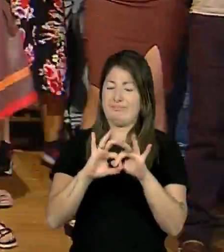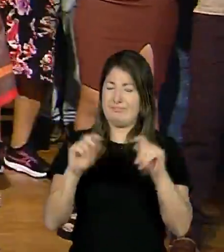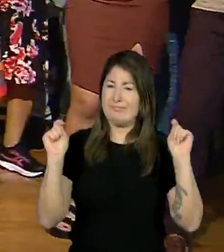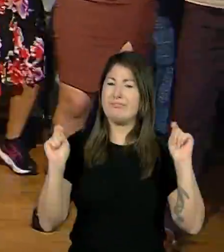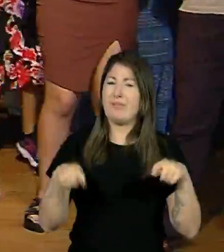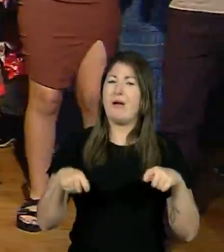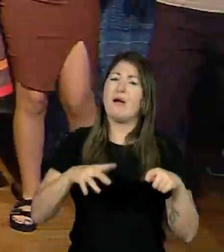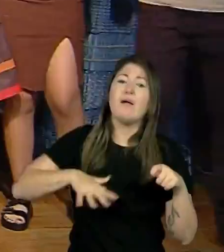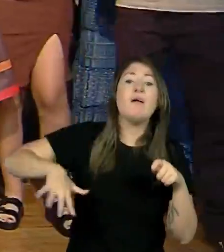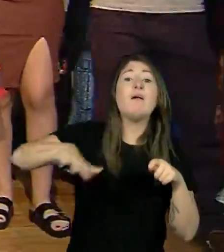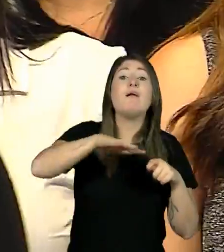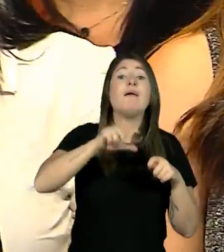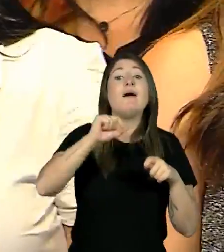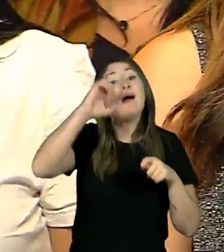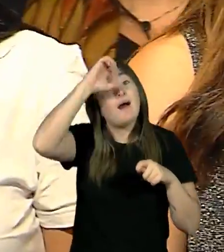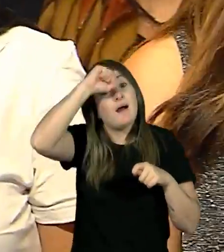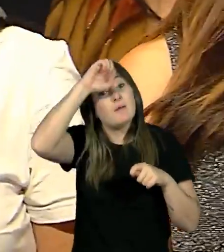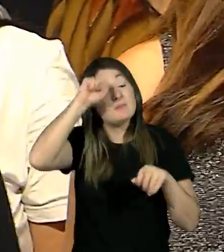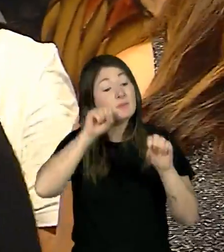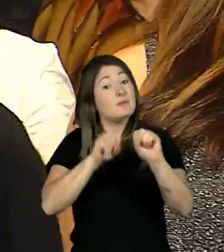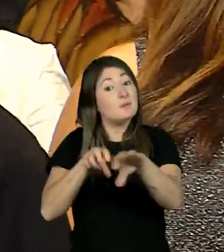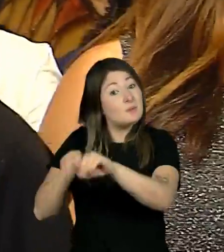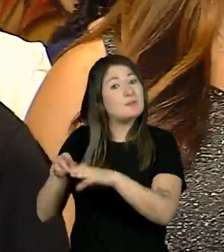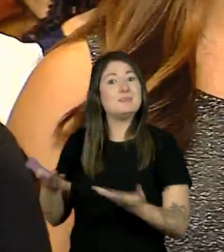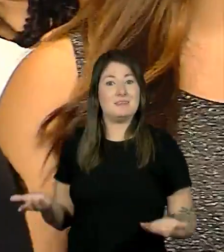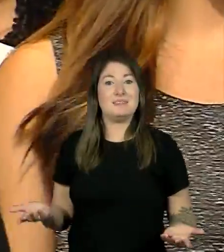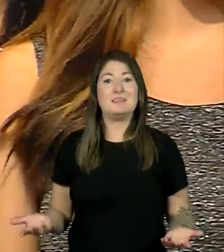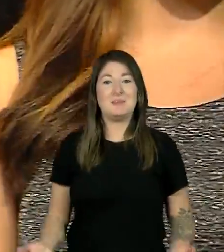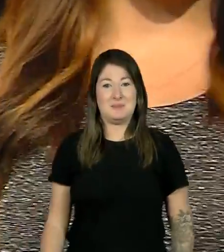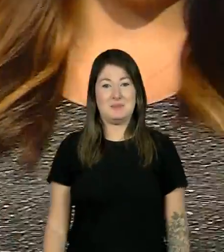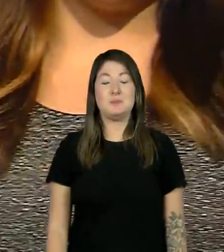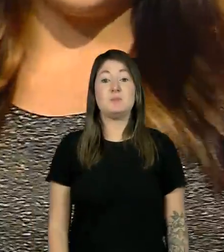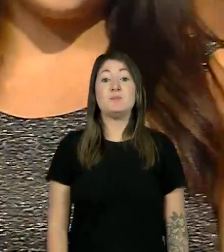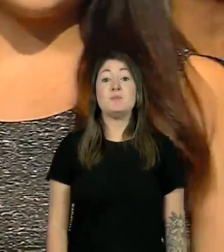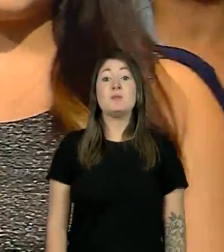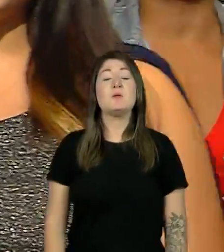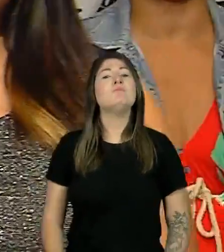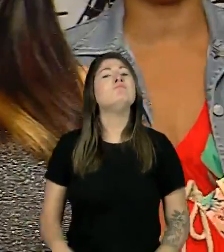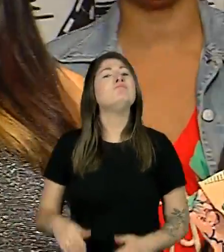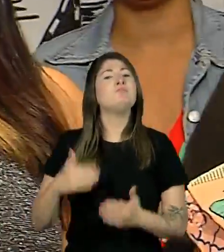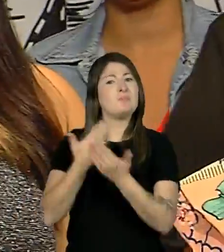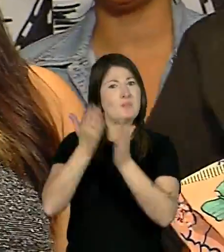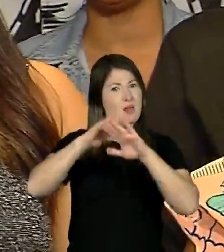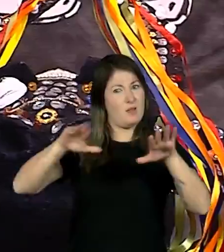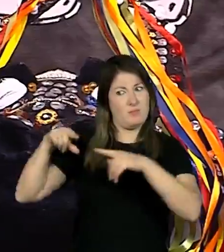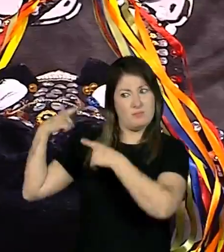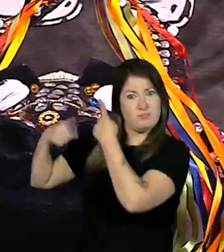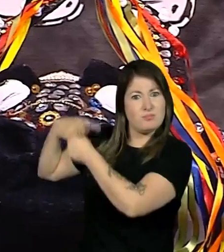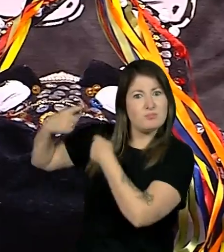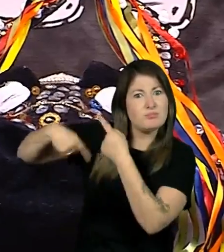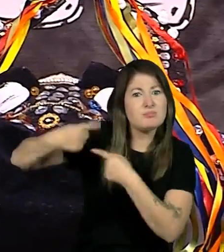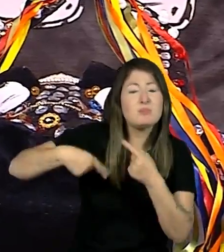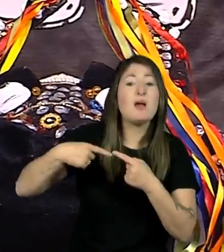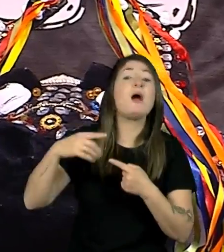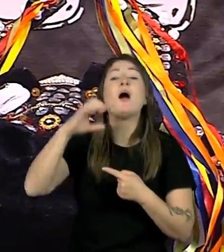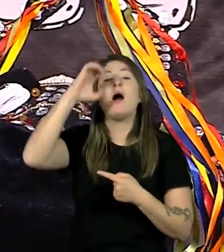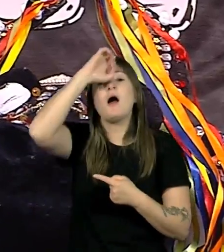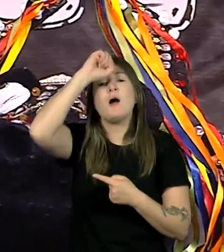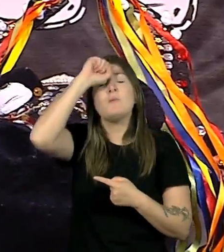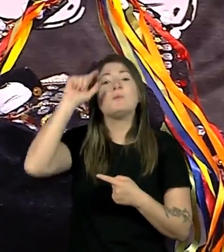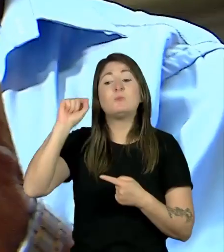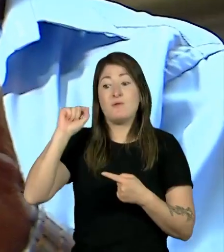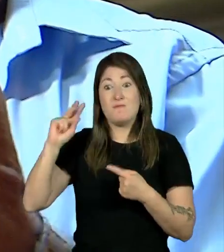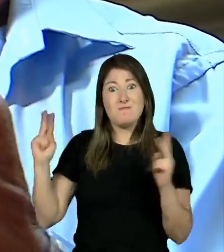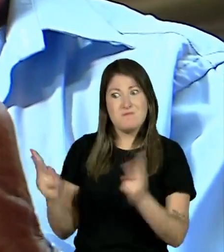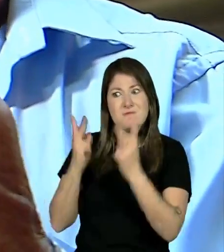do ensino e da aprendizagem. Os estudantes aprendem a reconhecer o valor da cultura